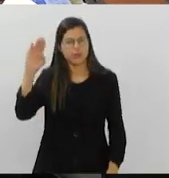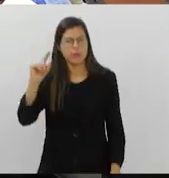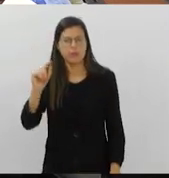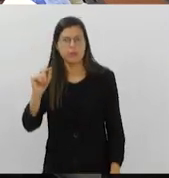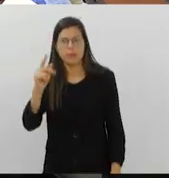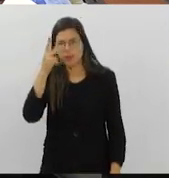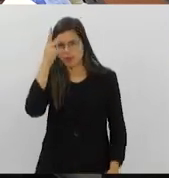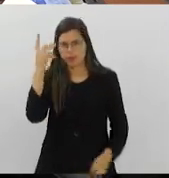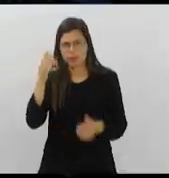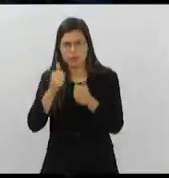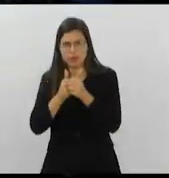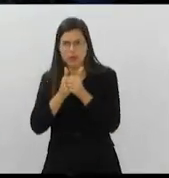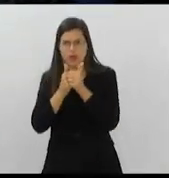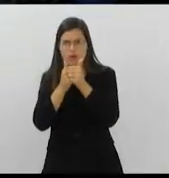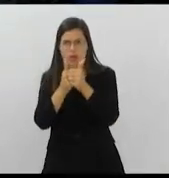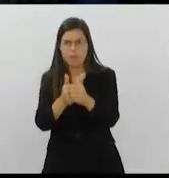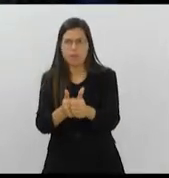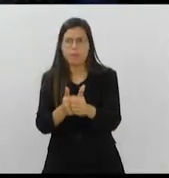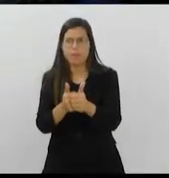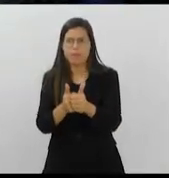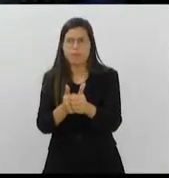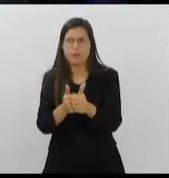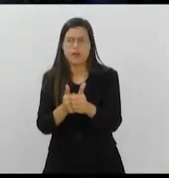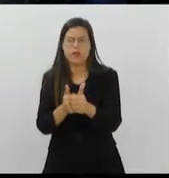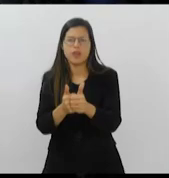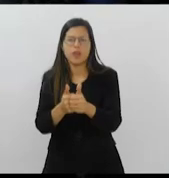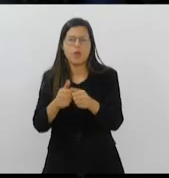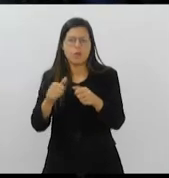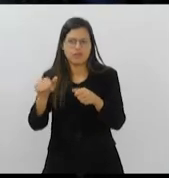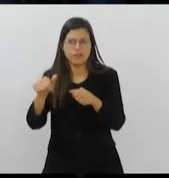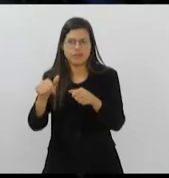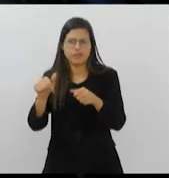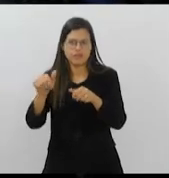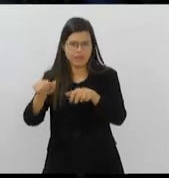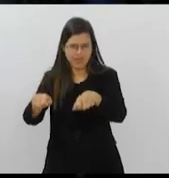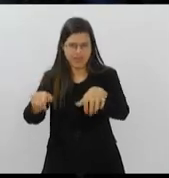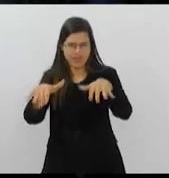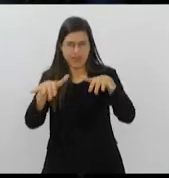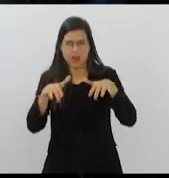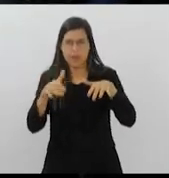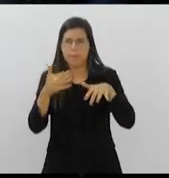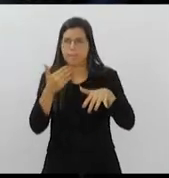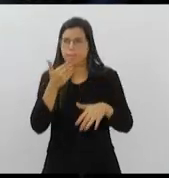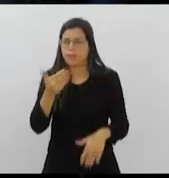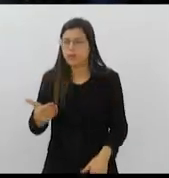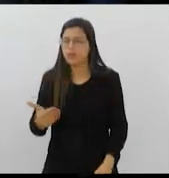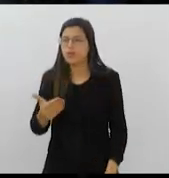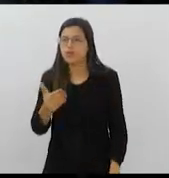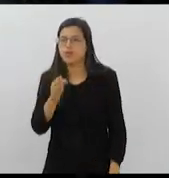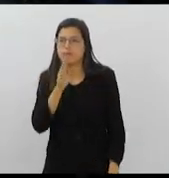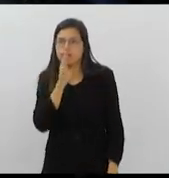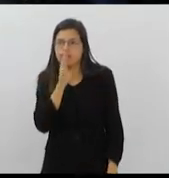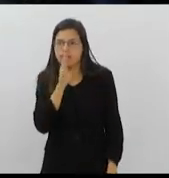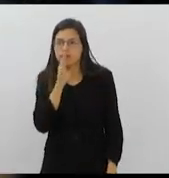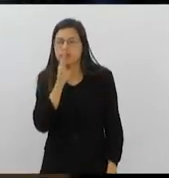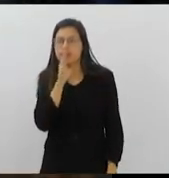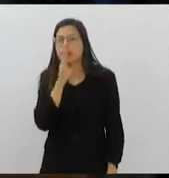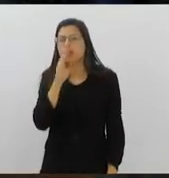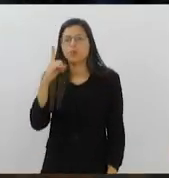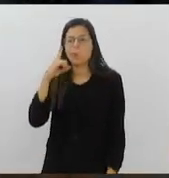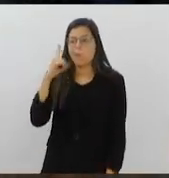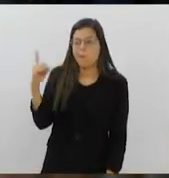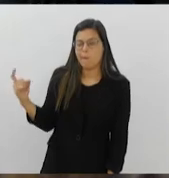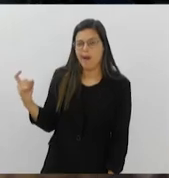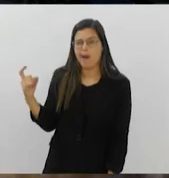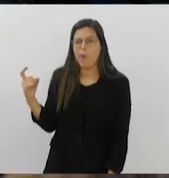nos acompanham, aquelas que nos acompanham na galeria, pedir um pouquinho de silêncio, pedir para a buzina parar, para a